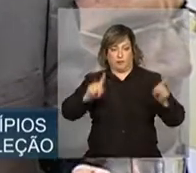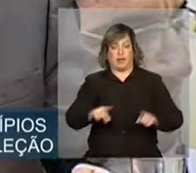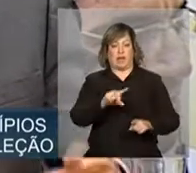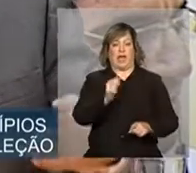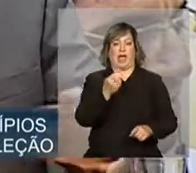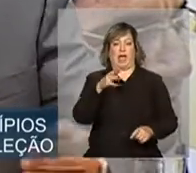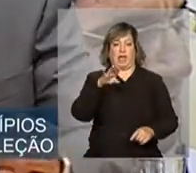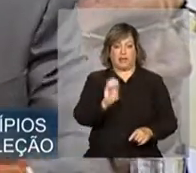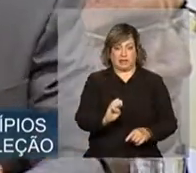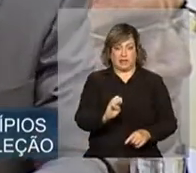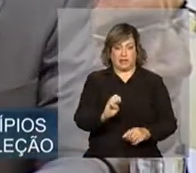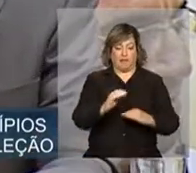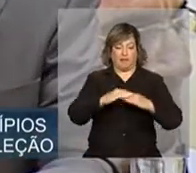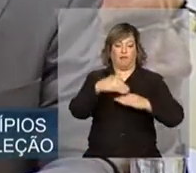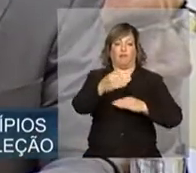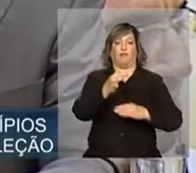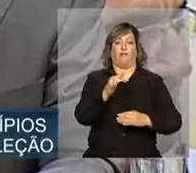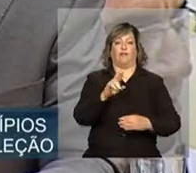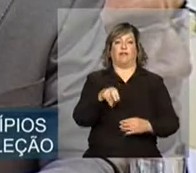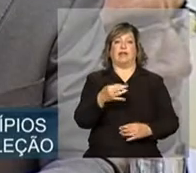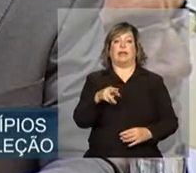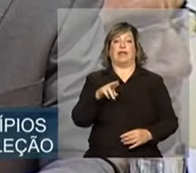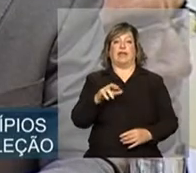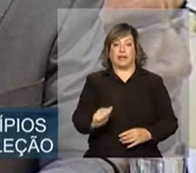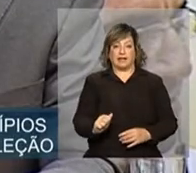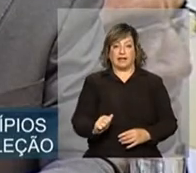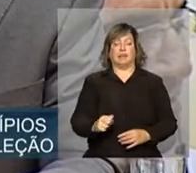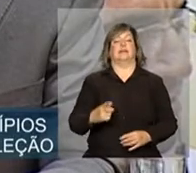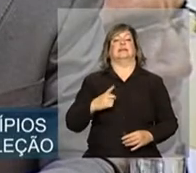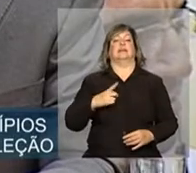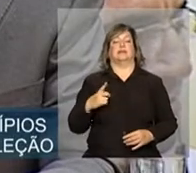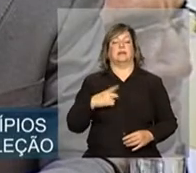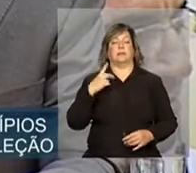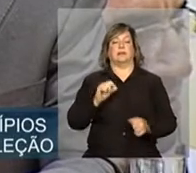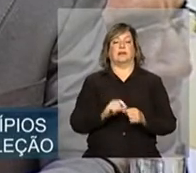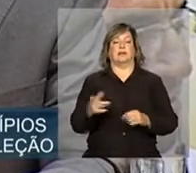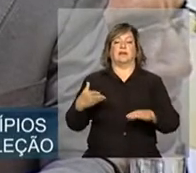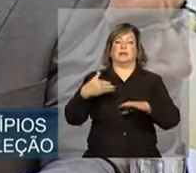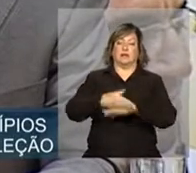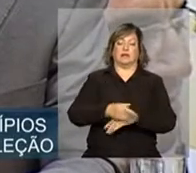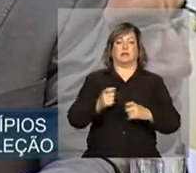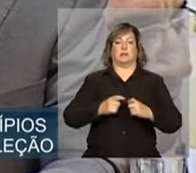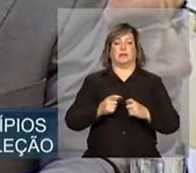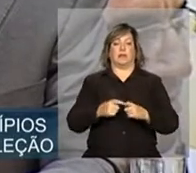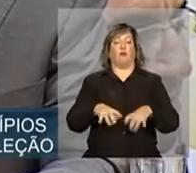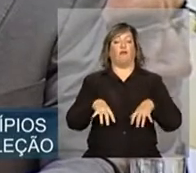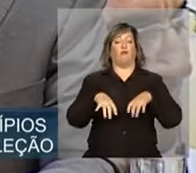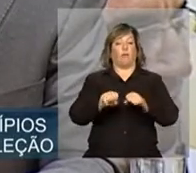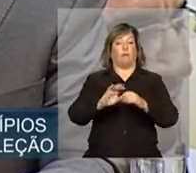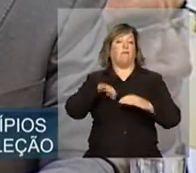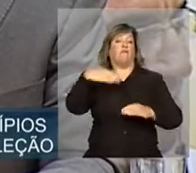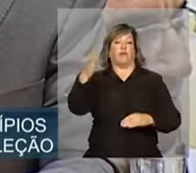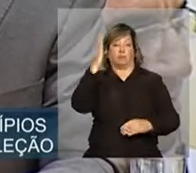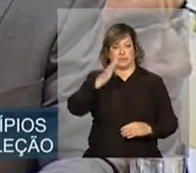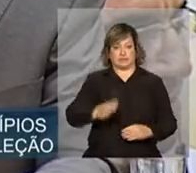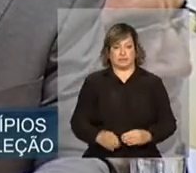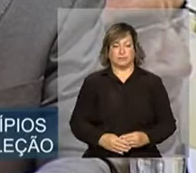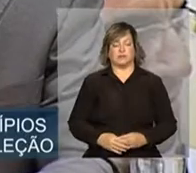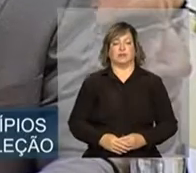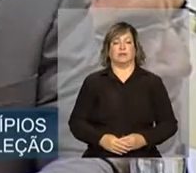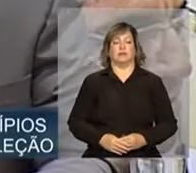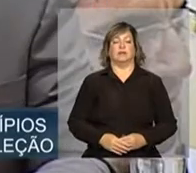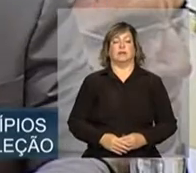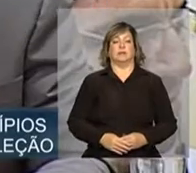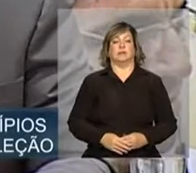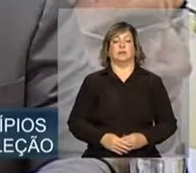Rondônia da região norte do país sendo orientados através da entrada dos médicos com formação fora do Brasil né